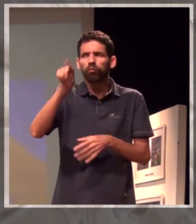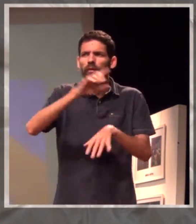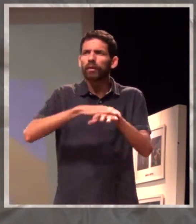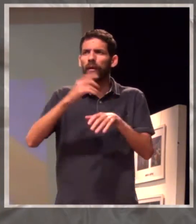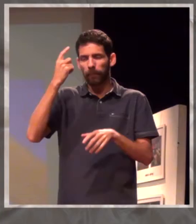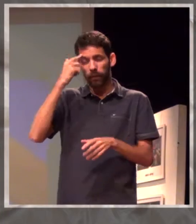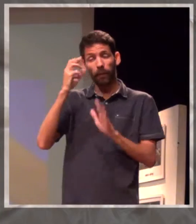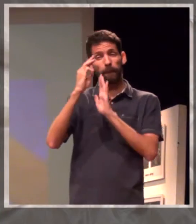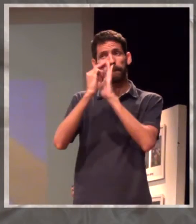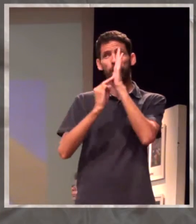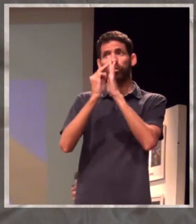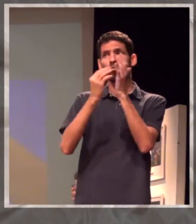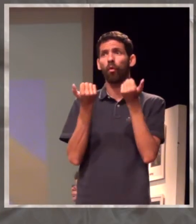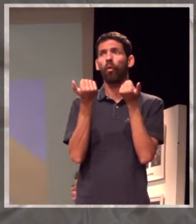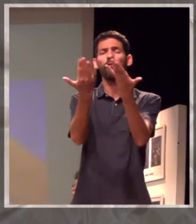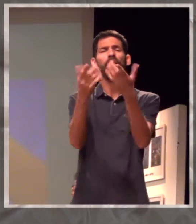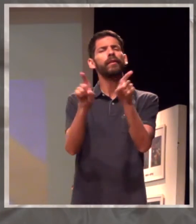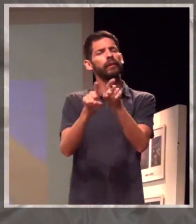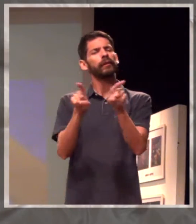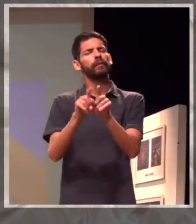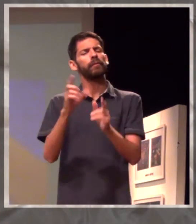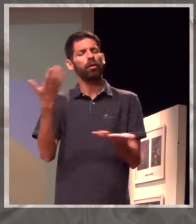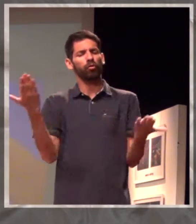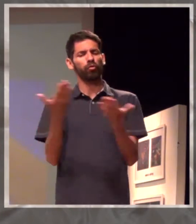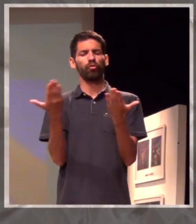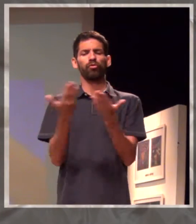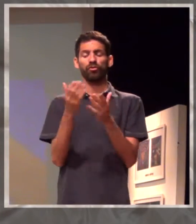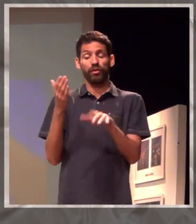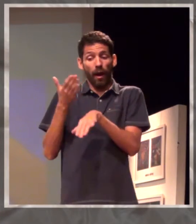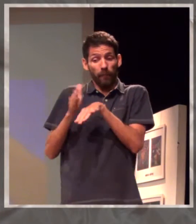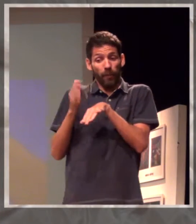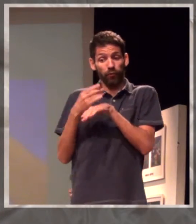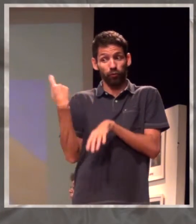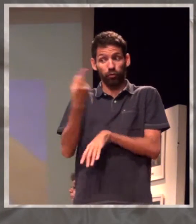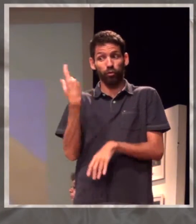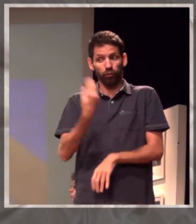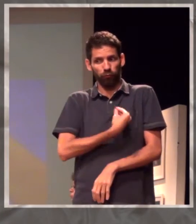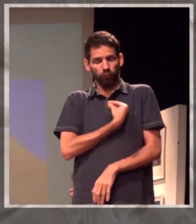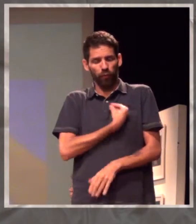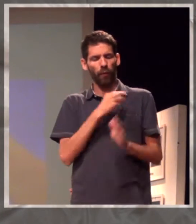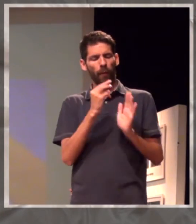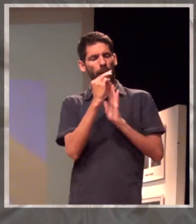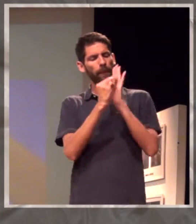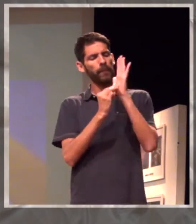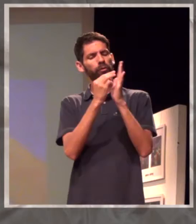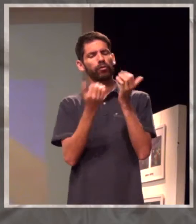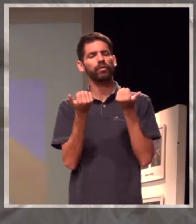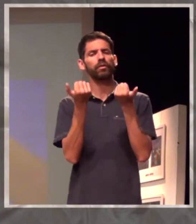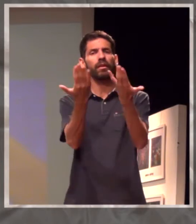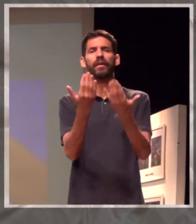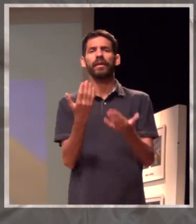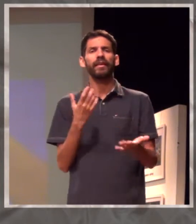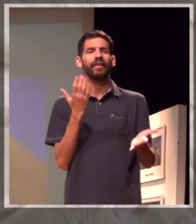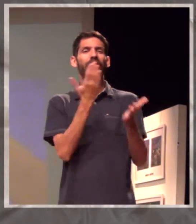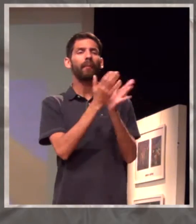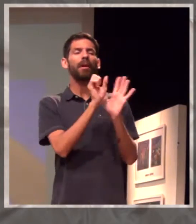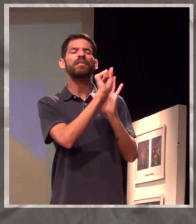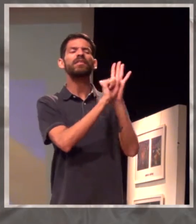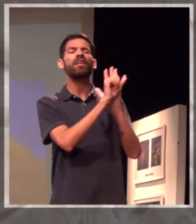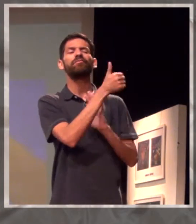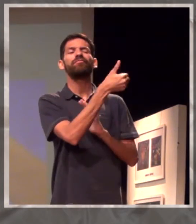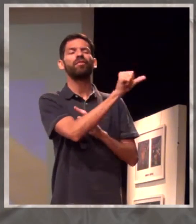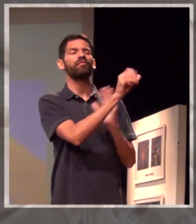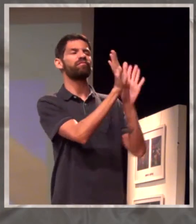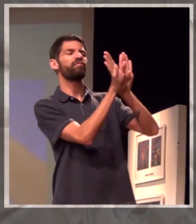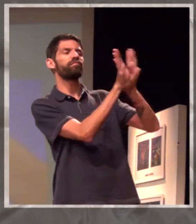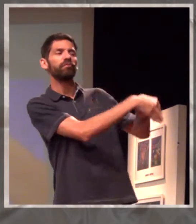numa metodologia, que é muito que esse laboratório trabalha, uma metodologia que saísse do século XIX, que muitas vezes a